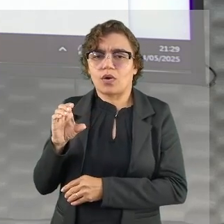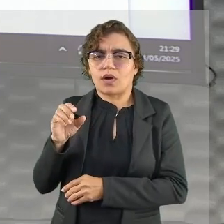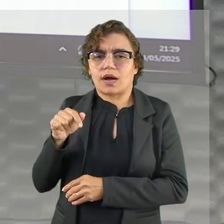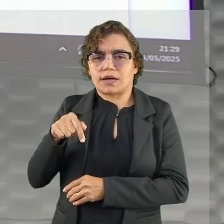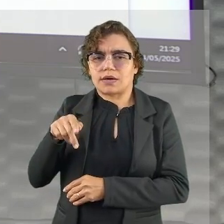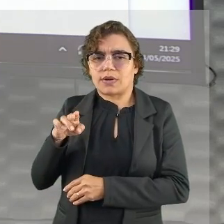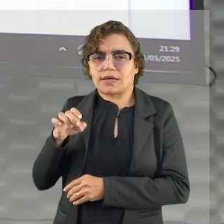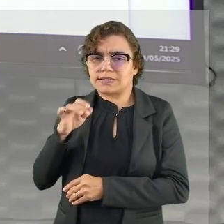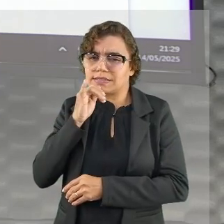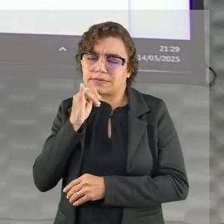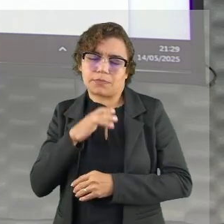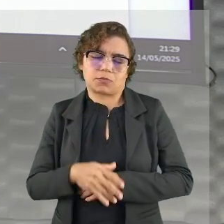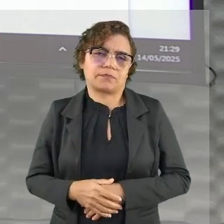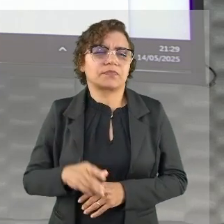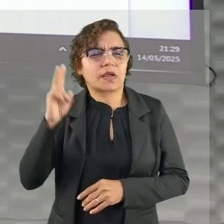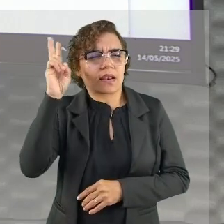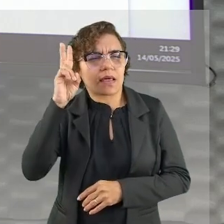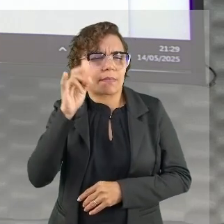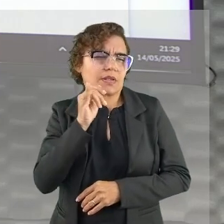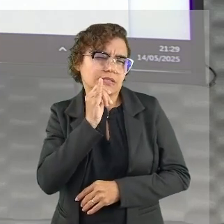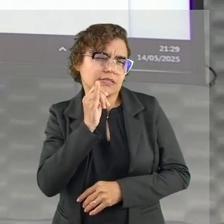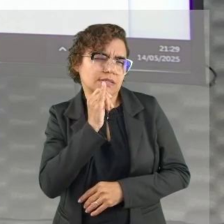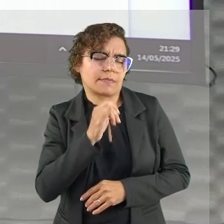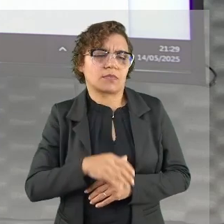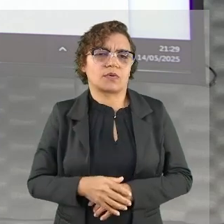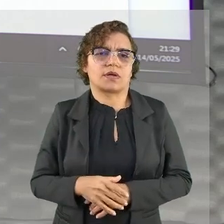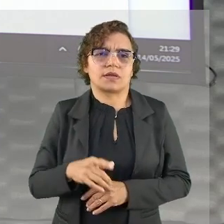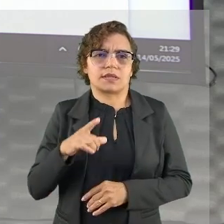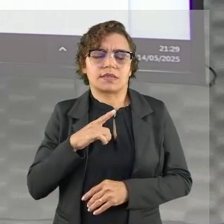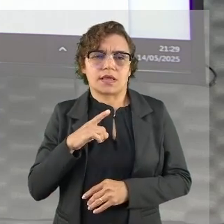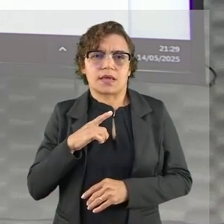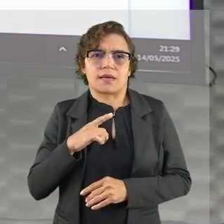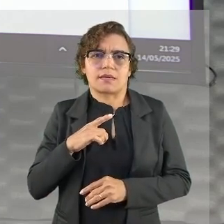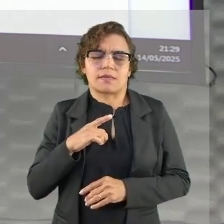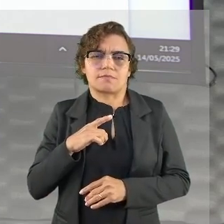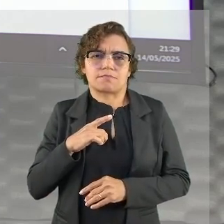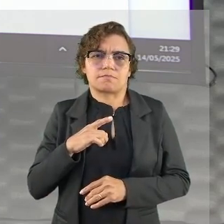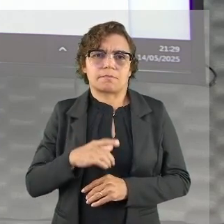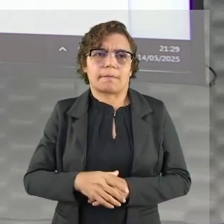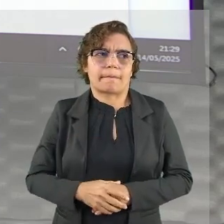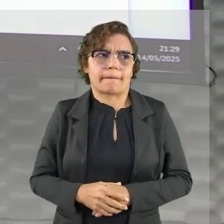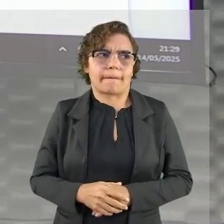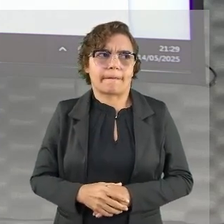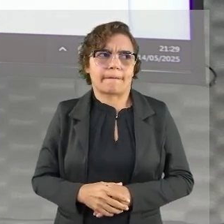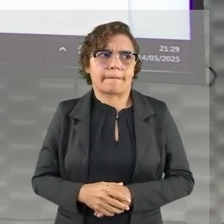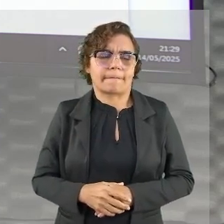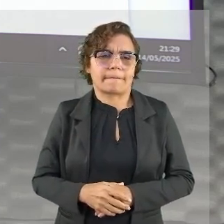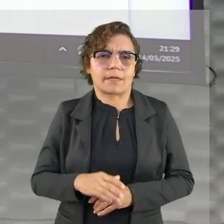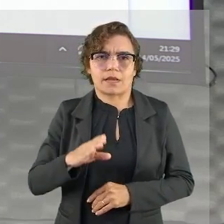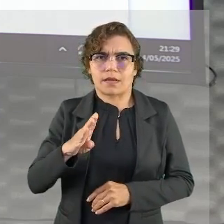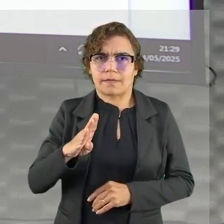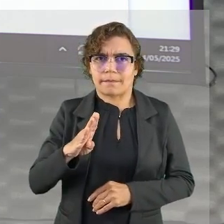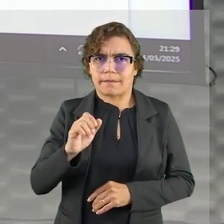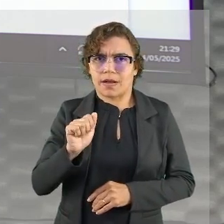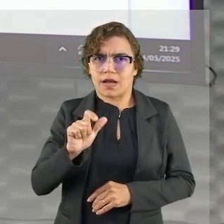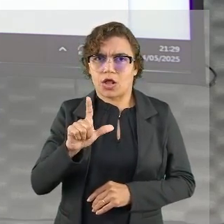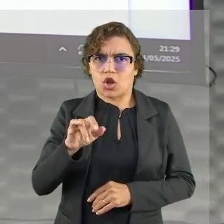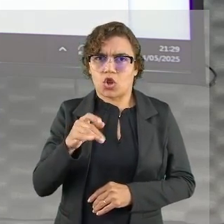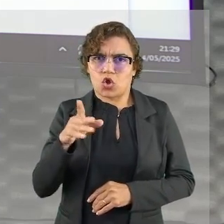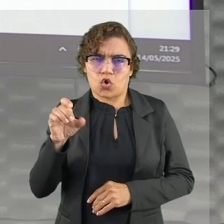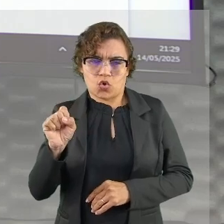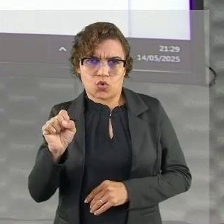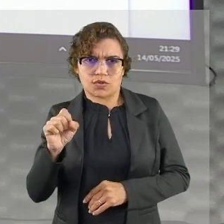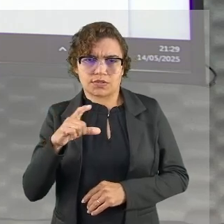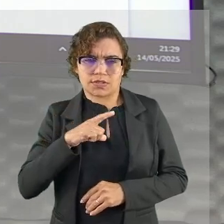daqueles... Vocês podem lembrar daqueles balões que as pessoas... Balões com cestos, assim, que as